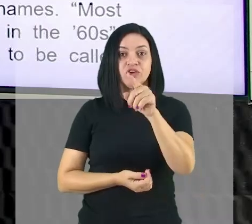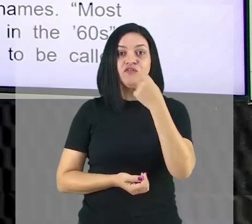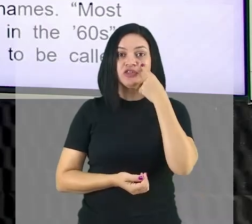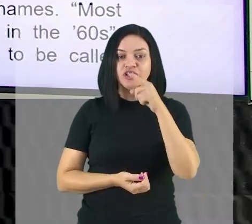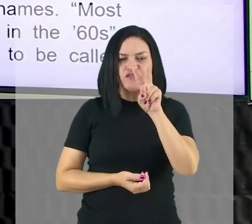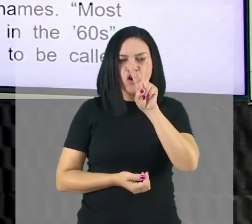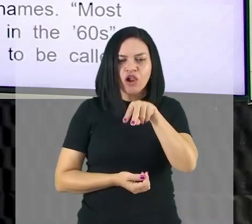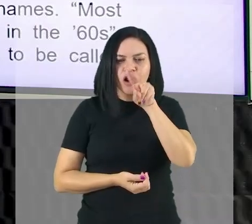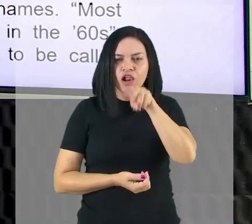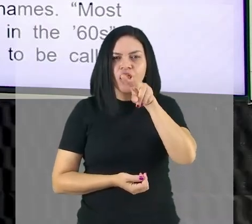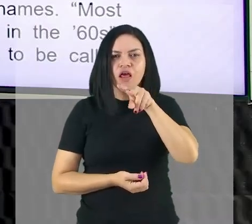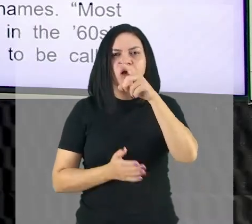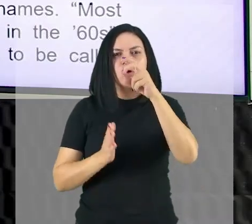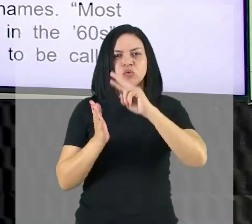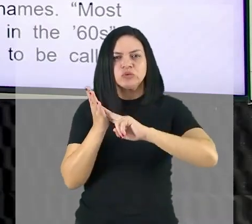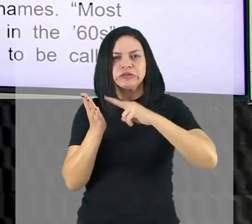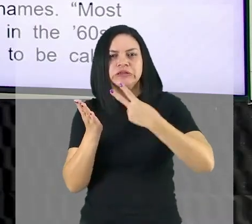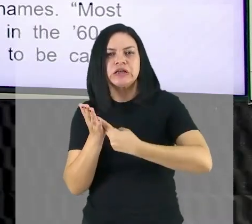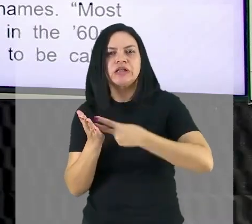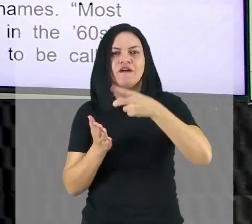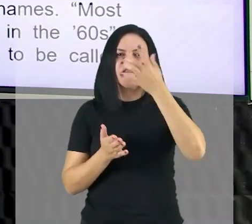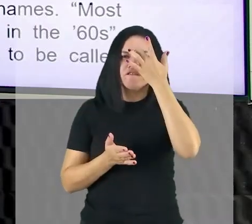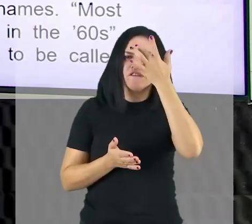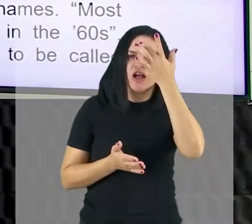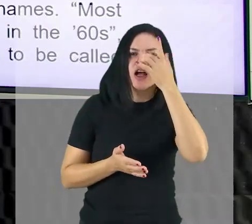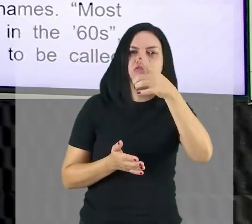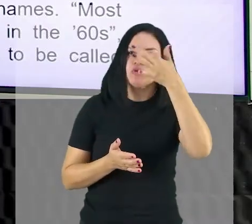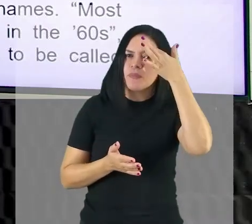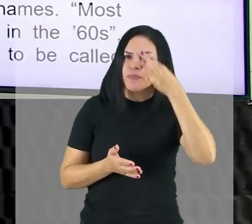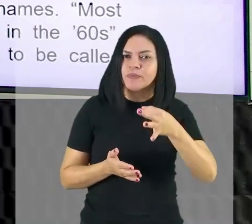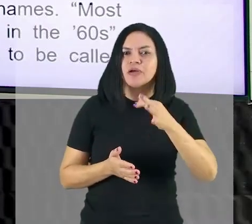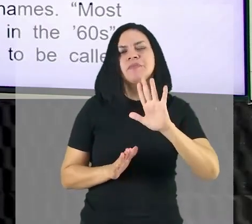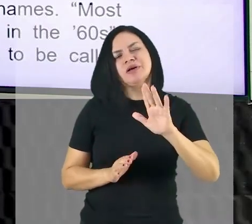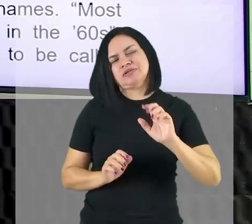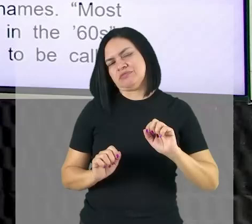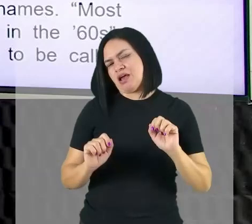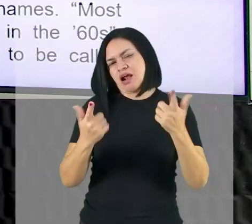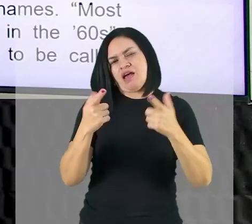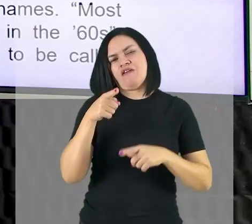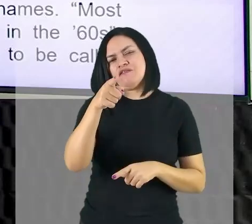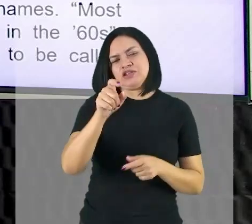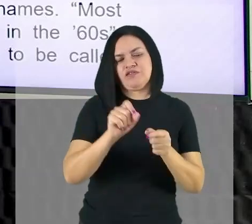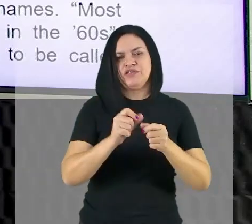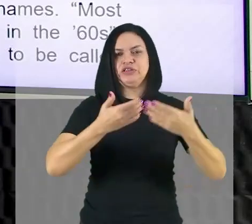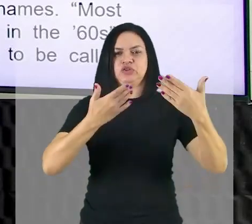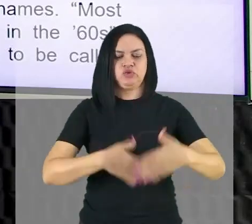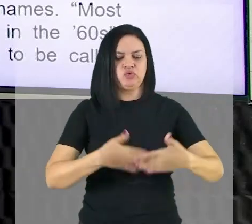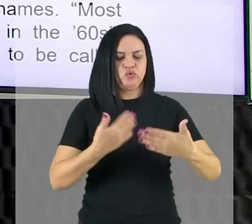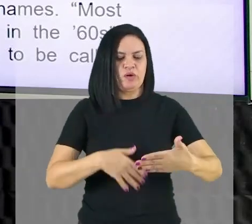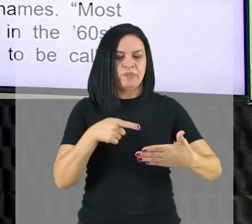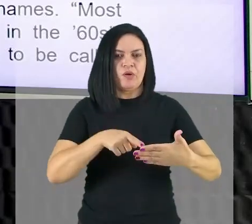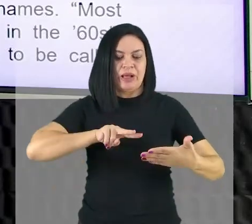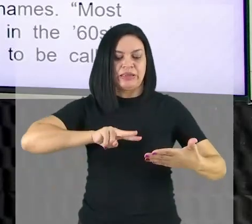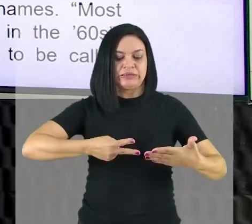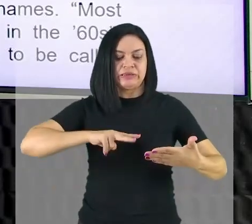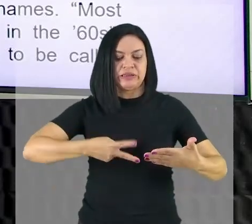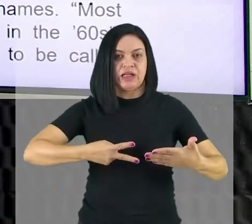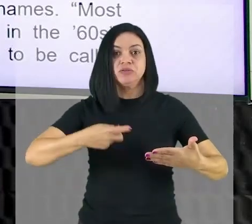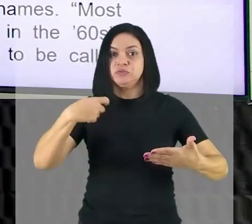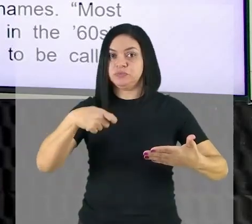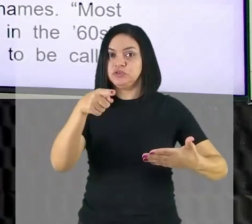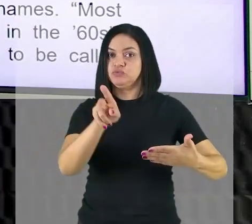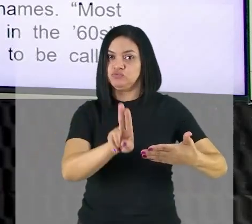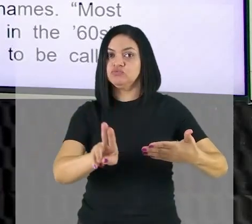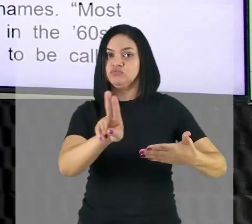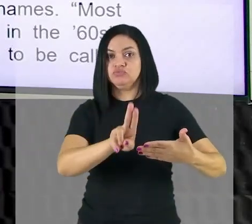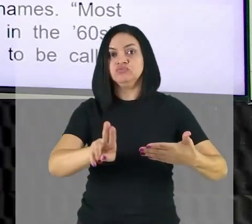for ler o texto, aqui eu vou traduzir com vocês para facilitar a compreensão, mas é lógico que quando você está fazendo a sua prova, a tradução é um recurso que você